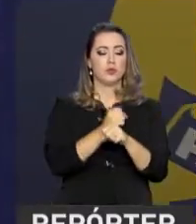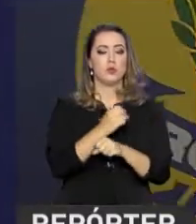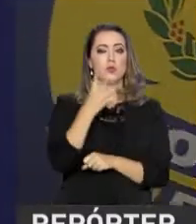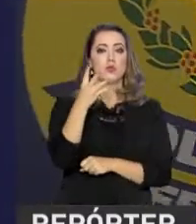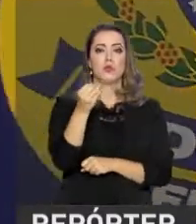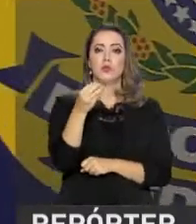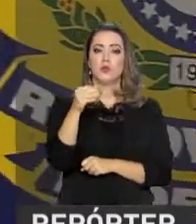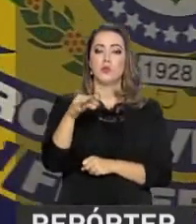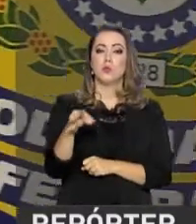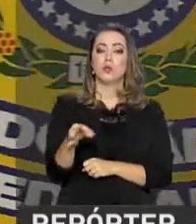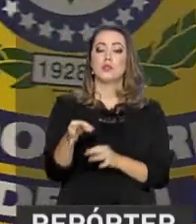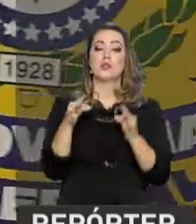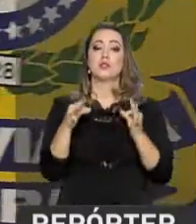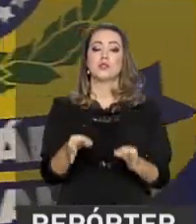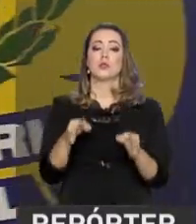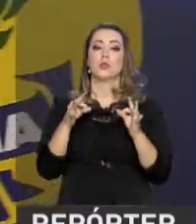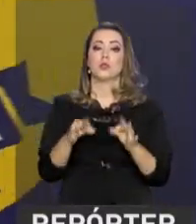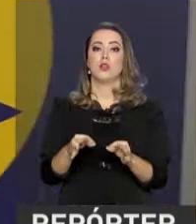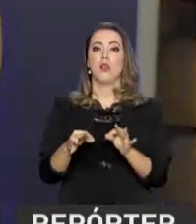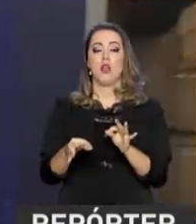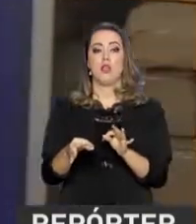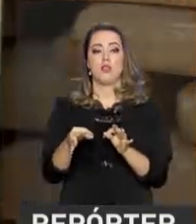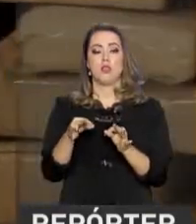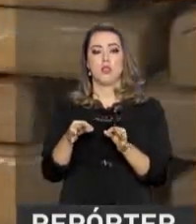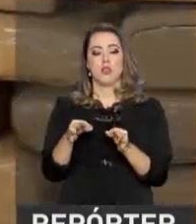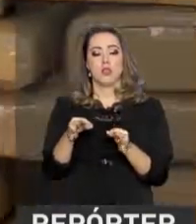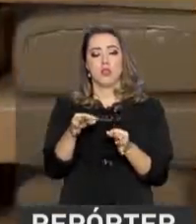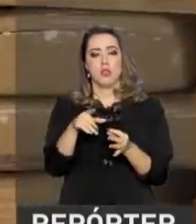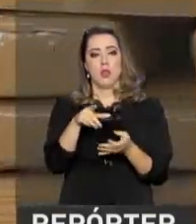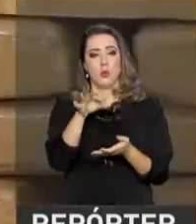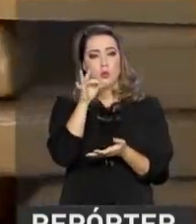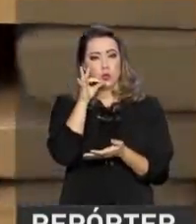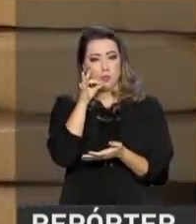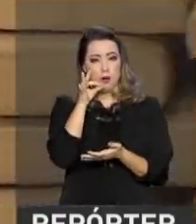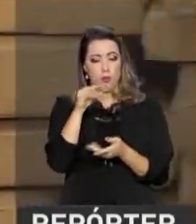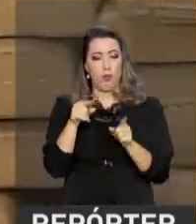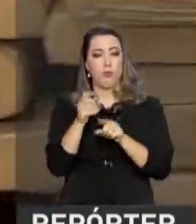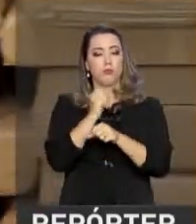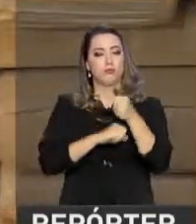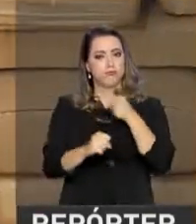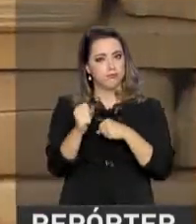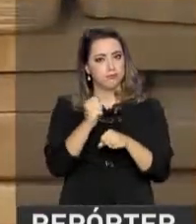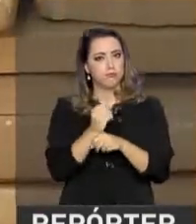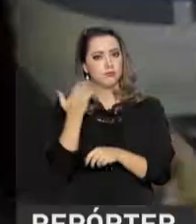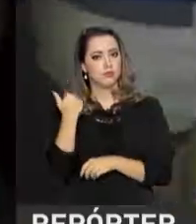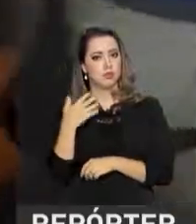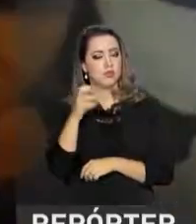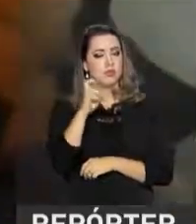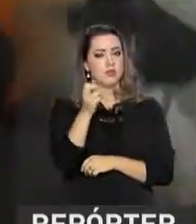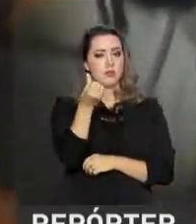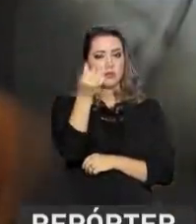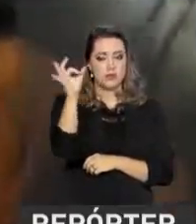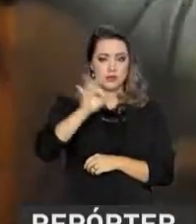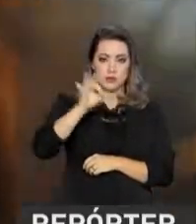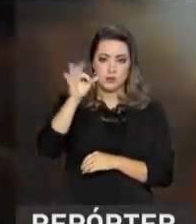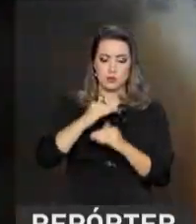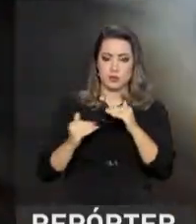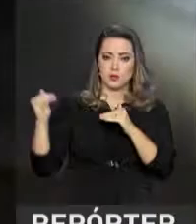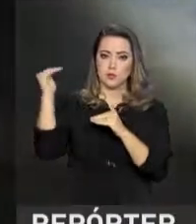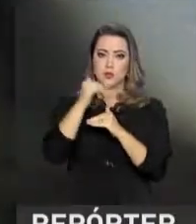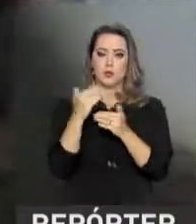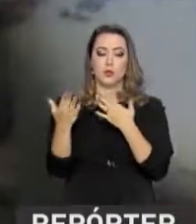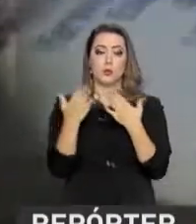de maconha nas rodovias federais a quantidade é 56% maior do que o volume apreendido